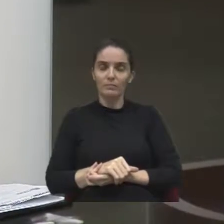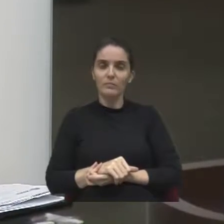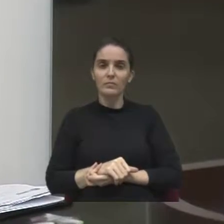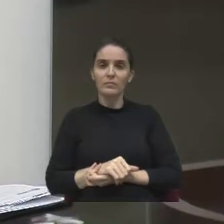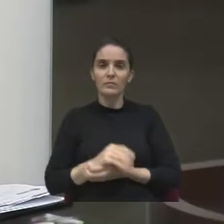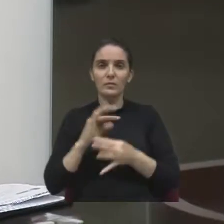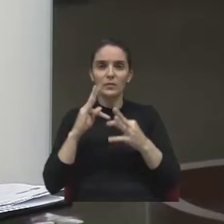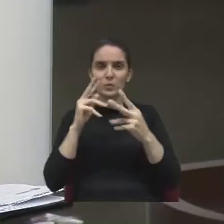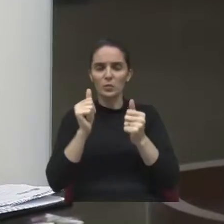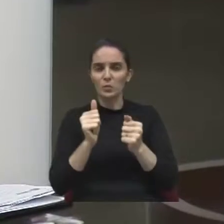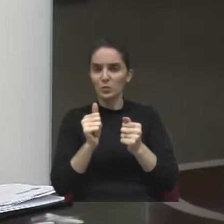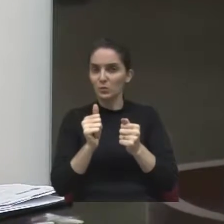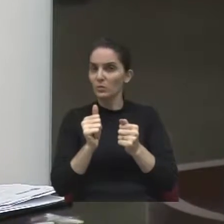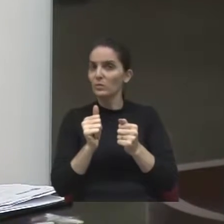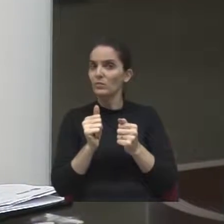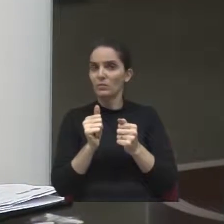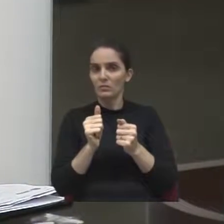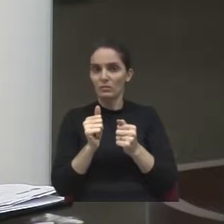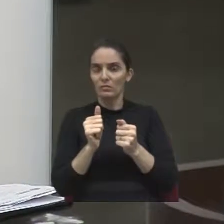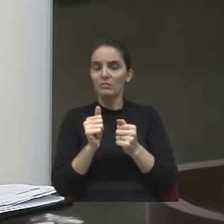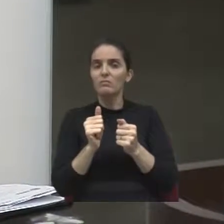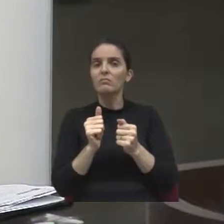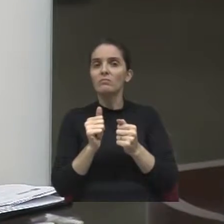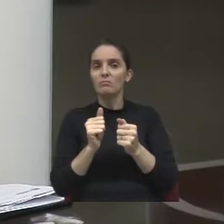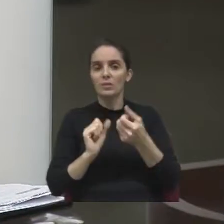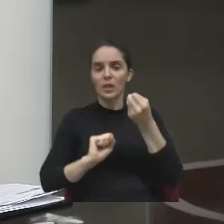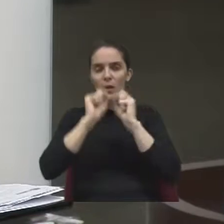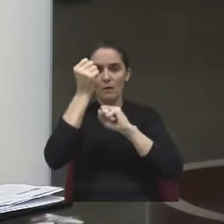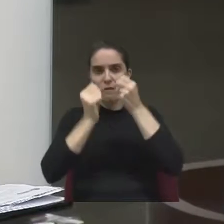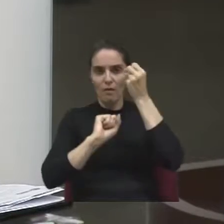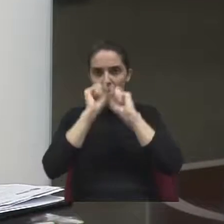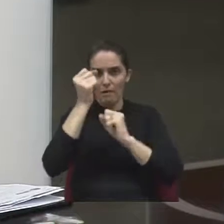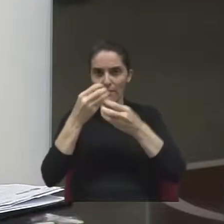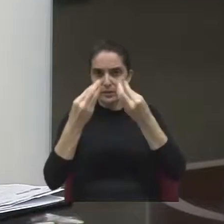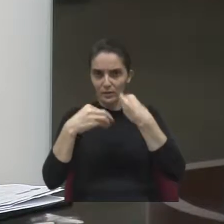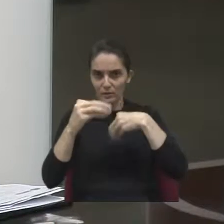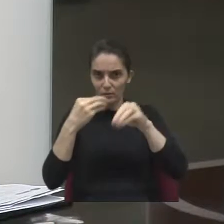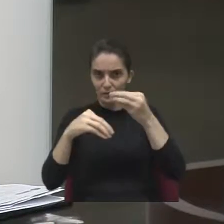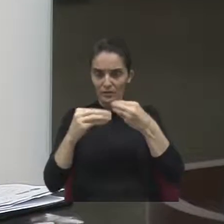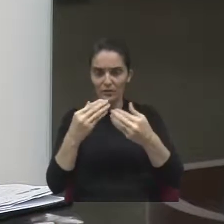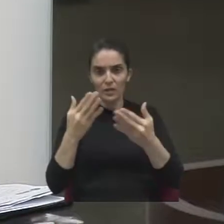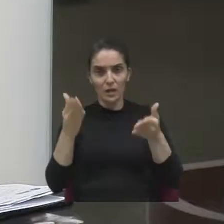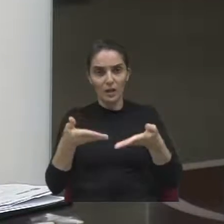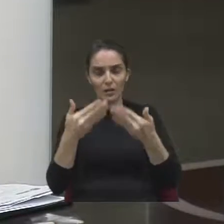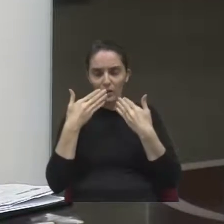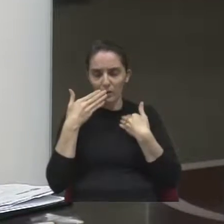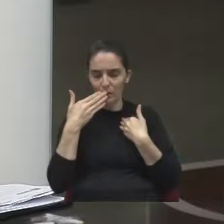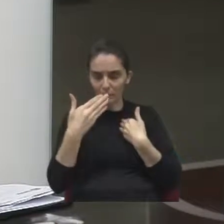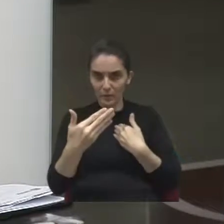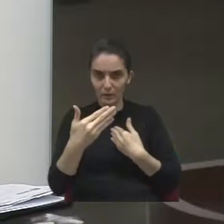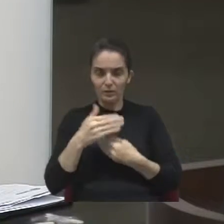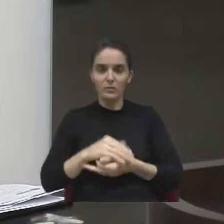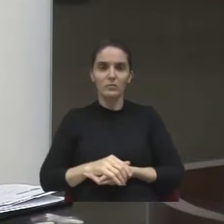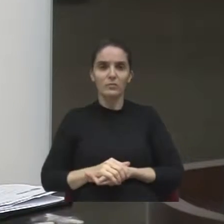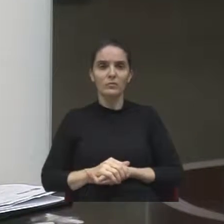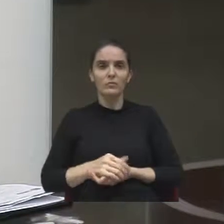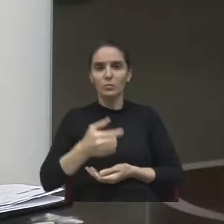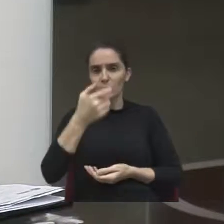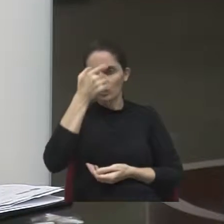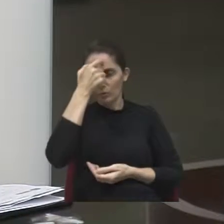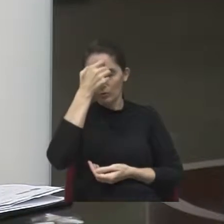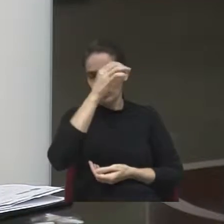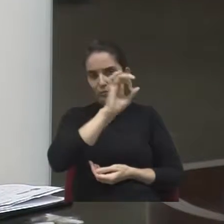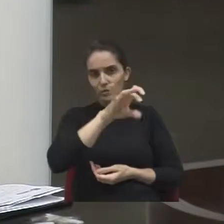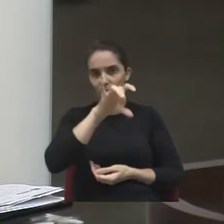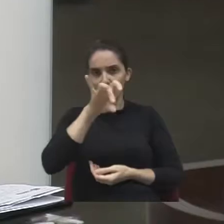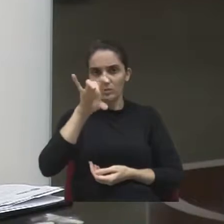fábrica referente a isso. E aqui peço a consciência de cada um, não só